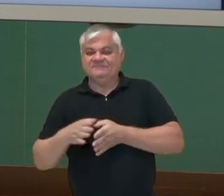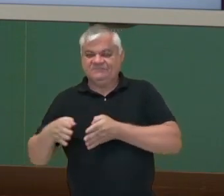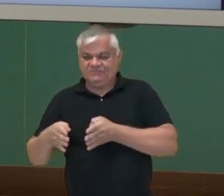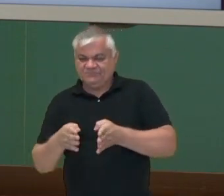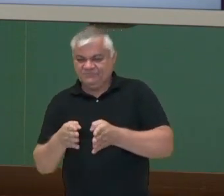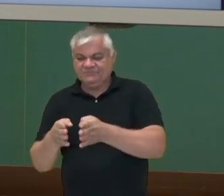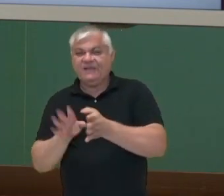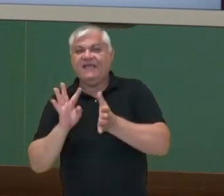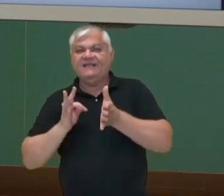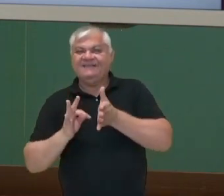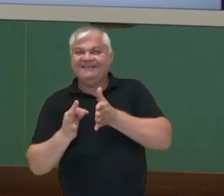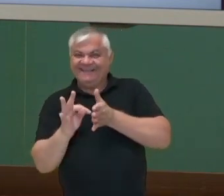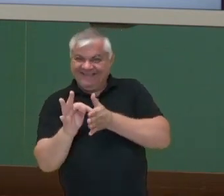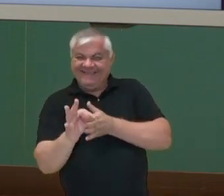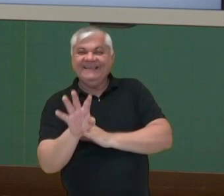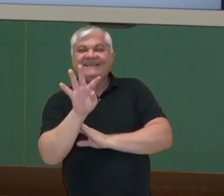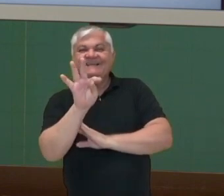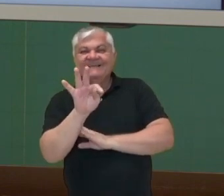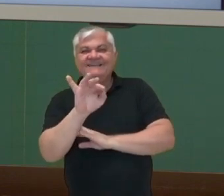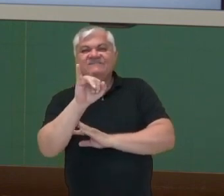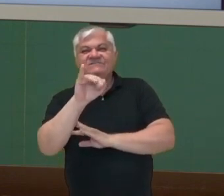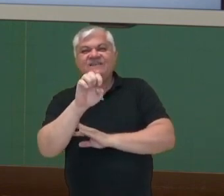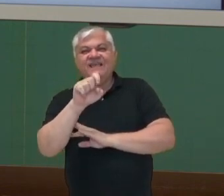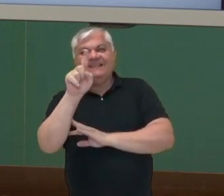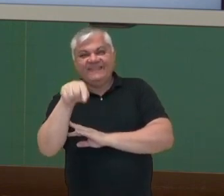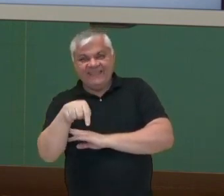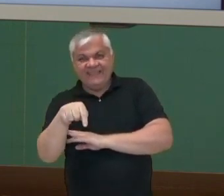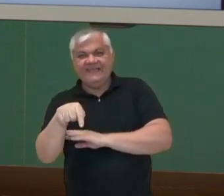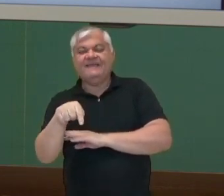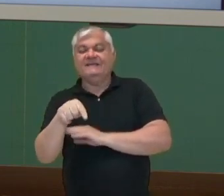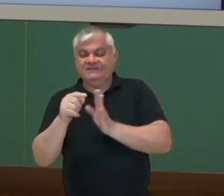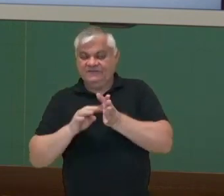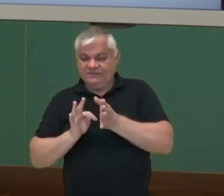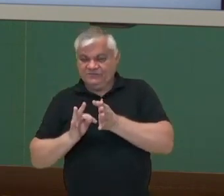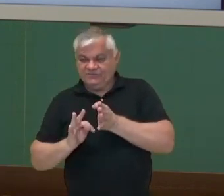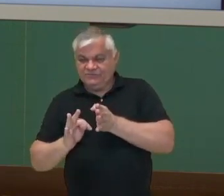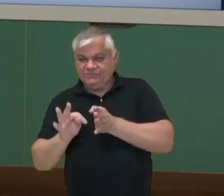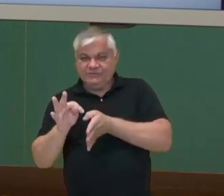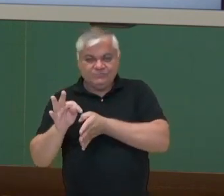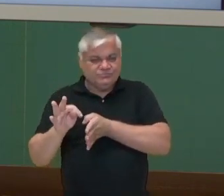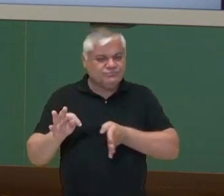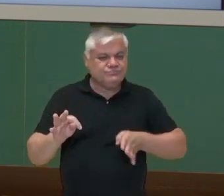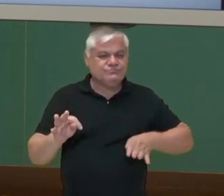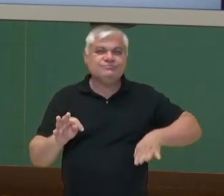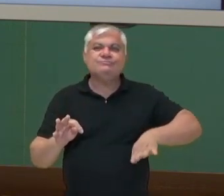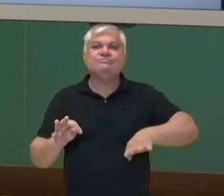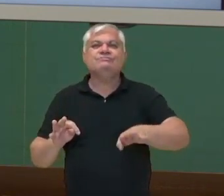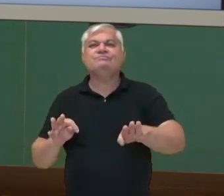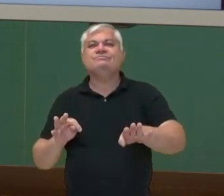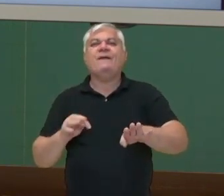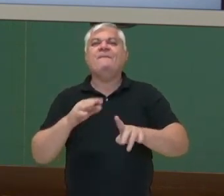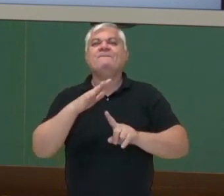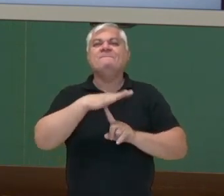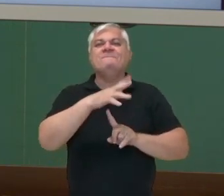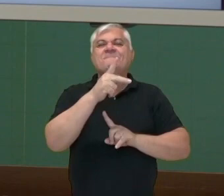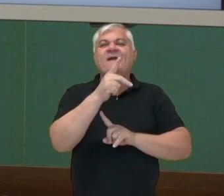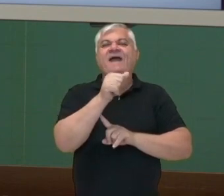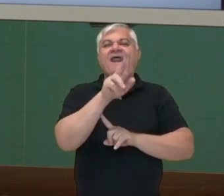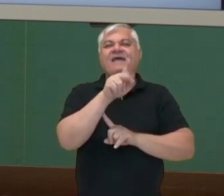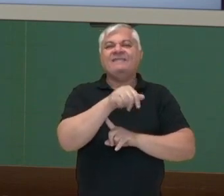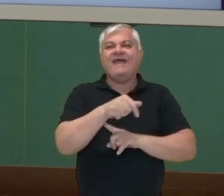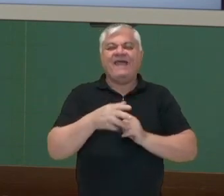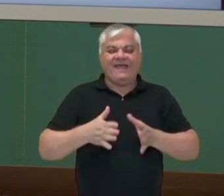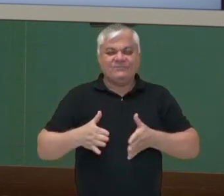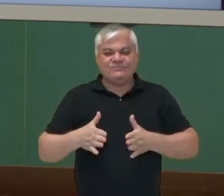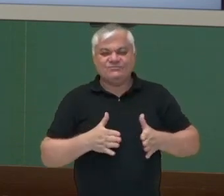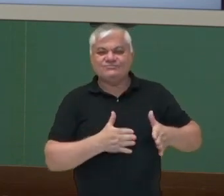que é um afluente do rio Paraná, e aí tem essa hidrovia estabelecida ali para circulação de embarcações